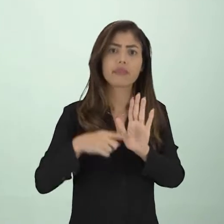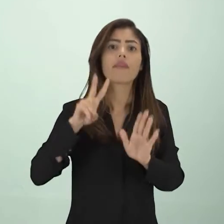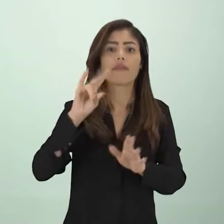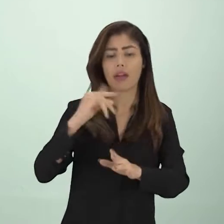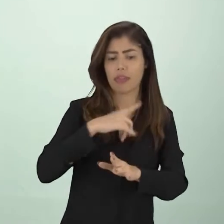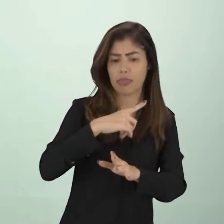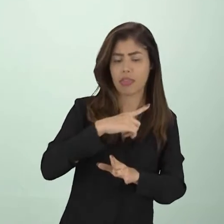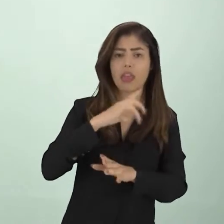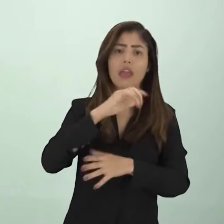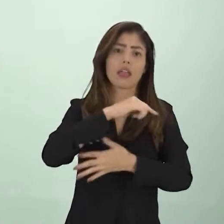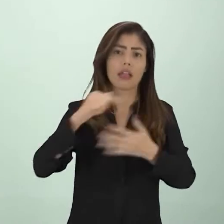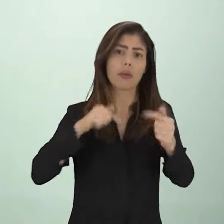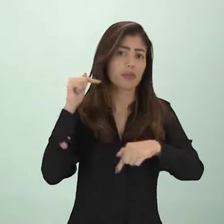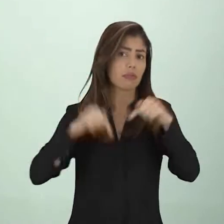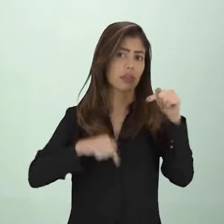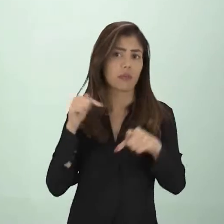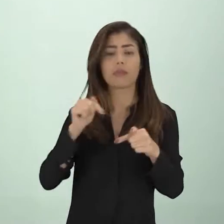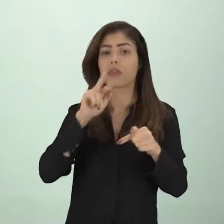elemento químico,